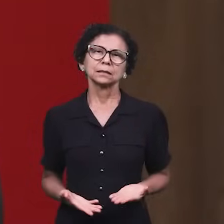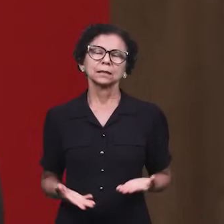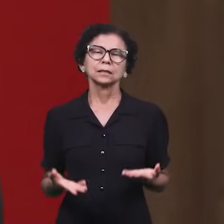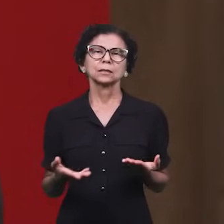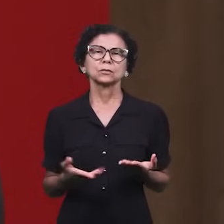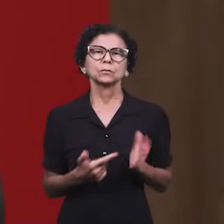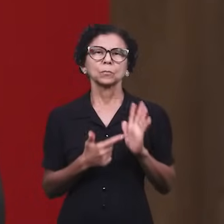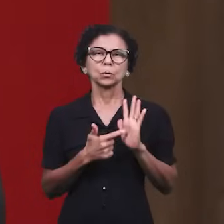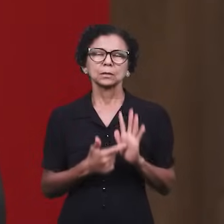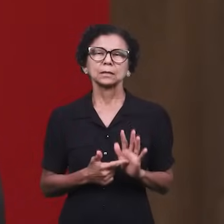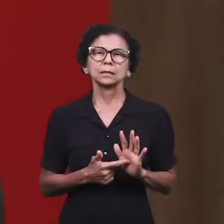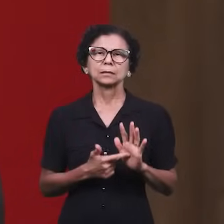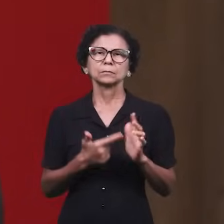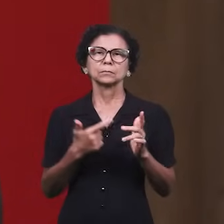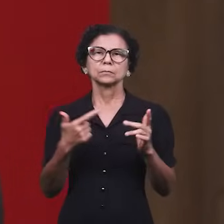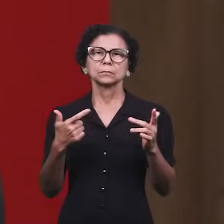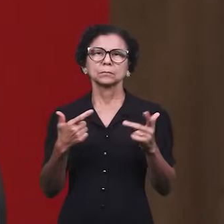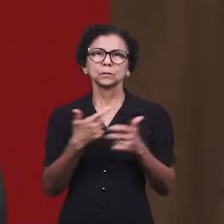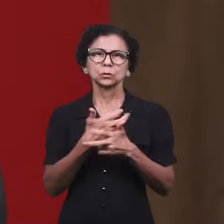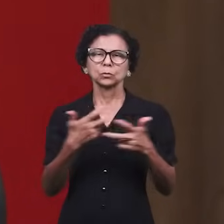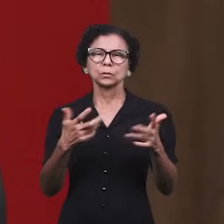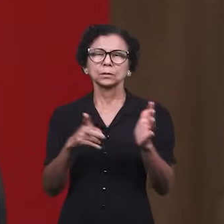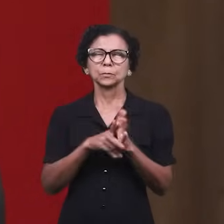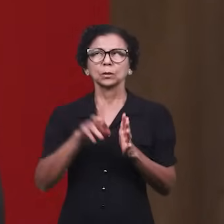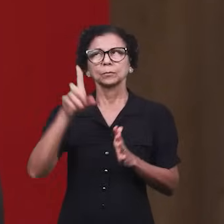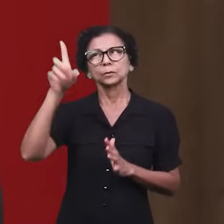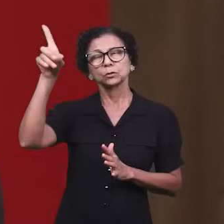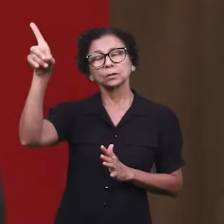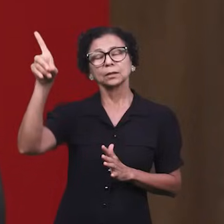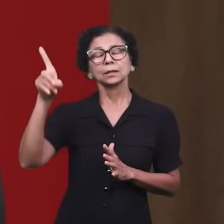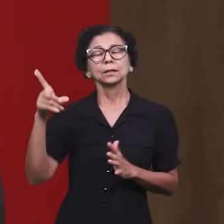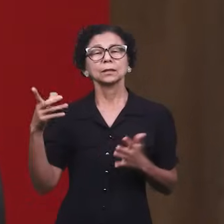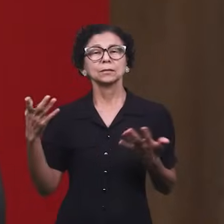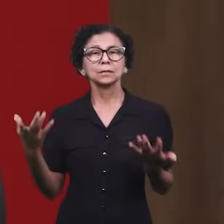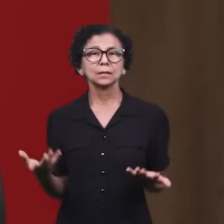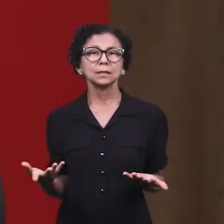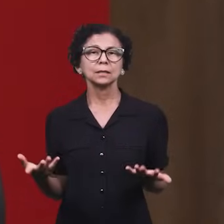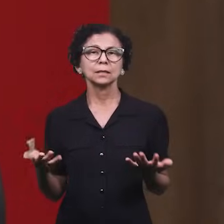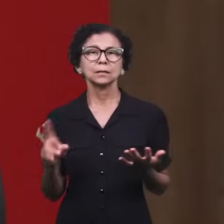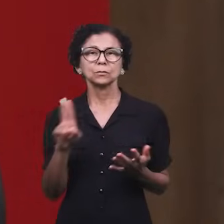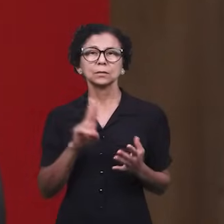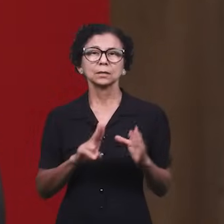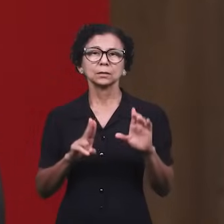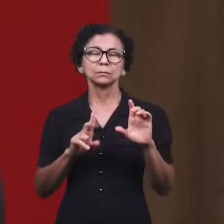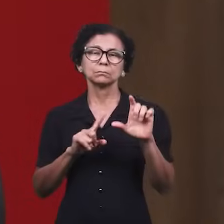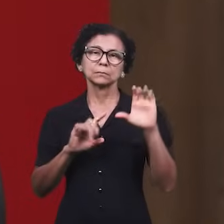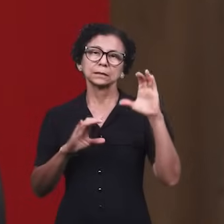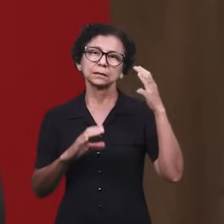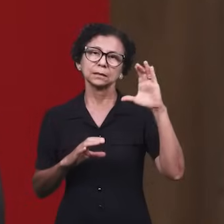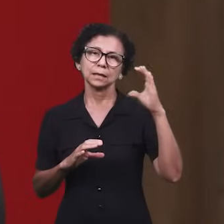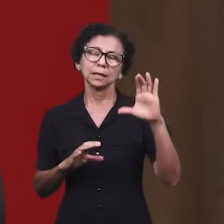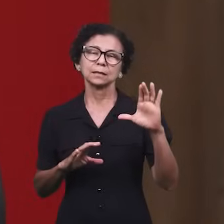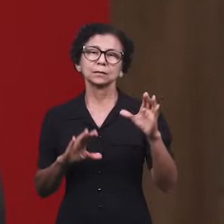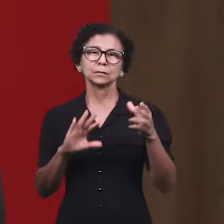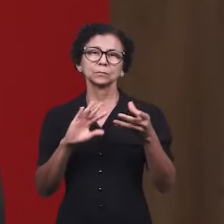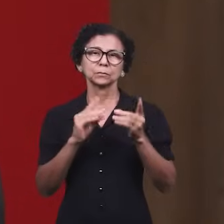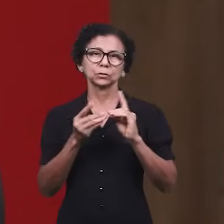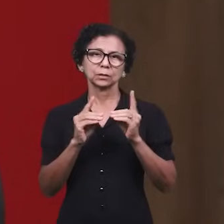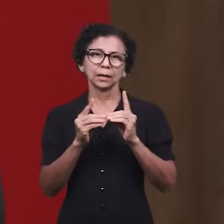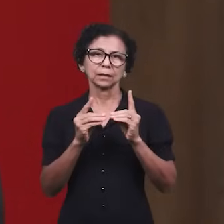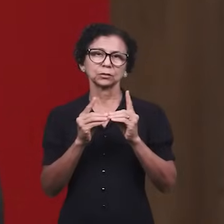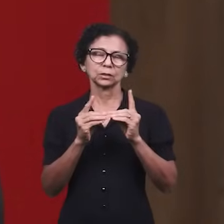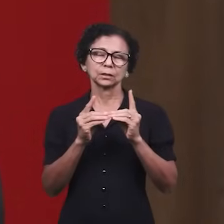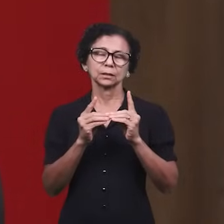que vem da Palavra de Deus, e usamos aqui a ciência como uma abordagem didática, para aprendermos mais a